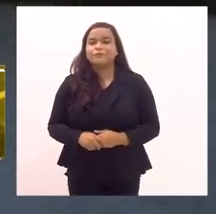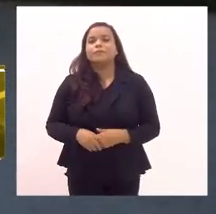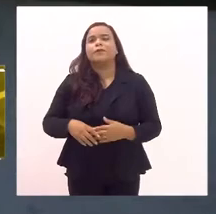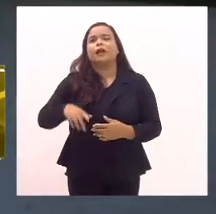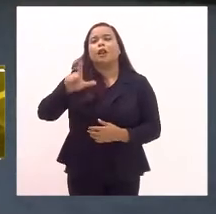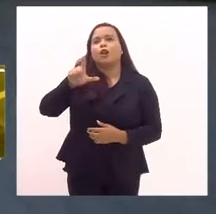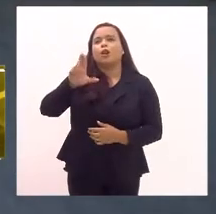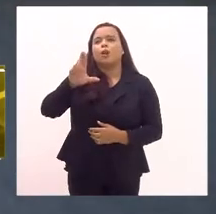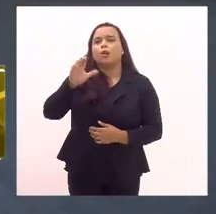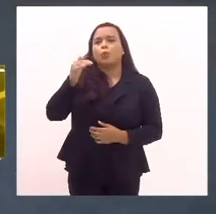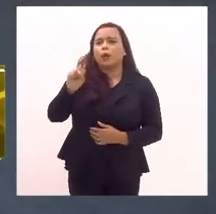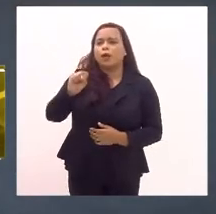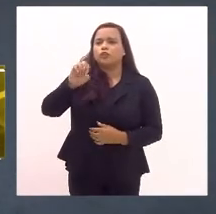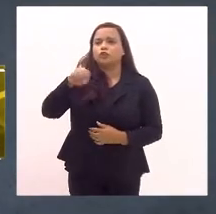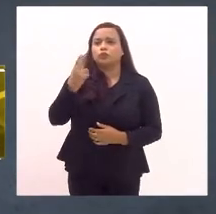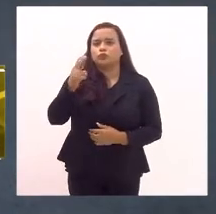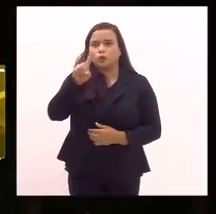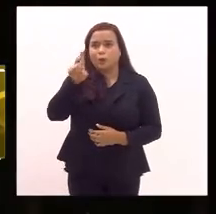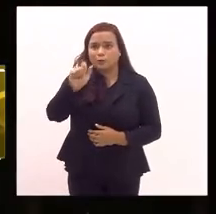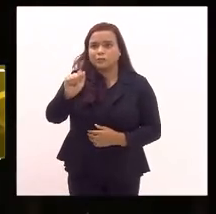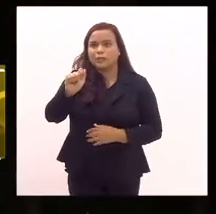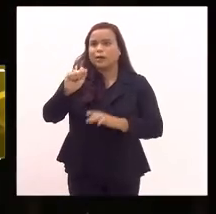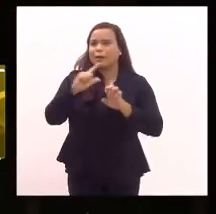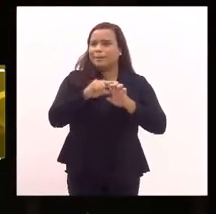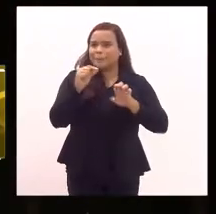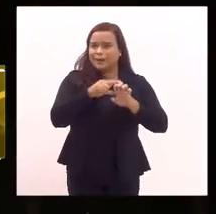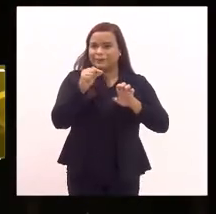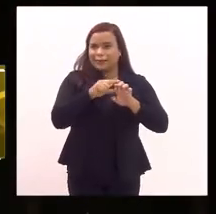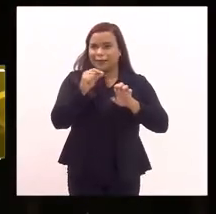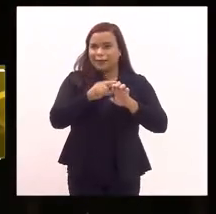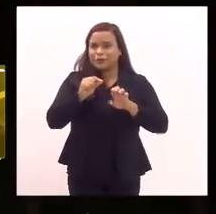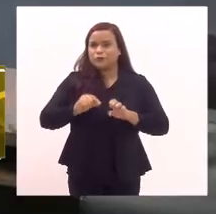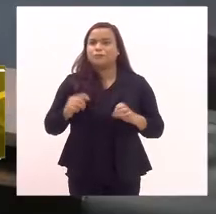Lucas Souza Satiro, empresário.